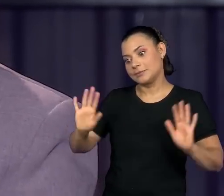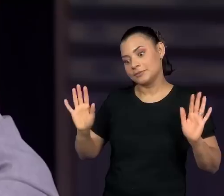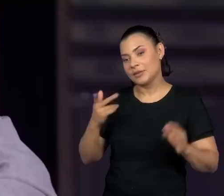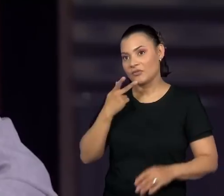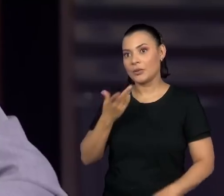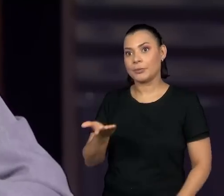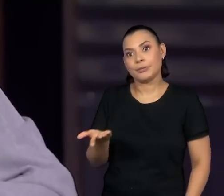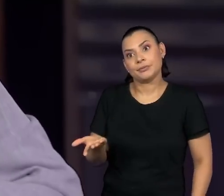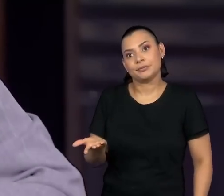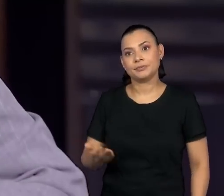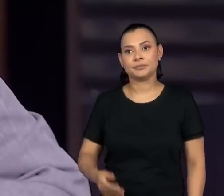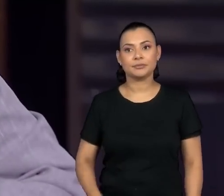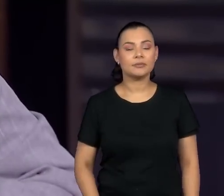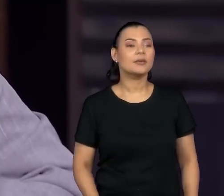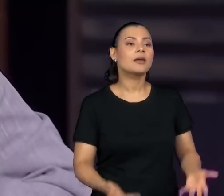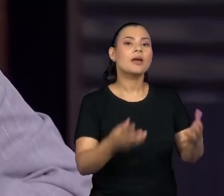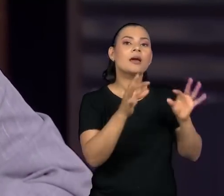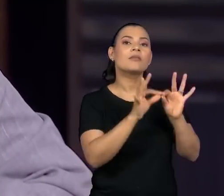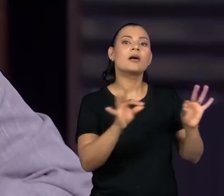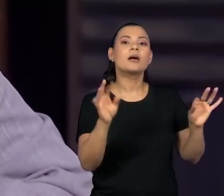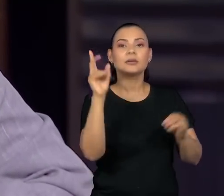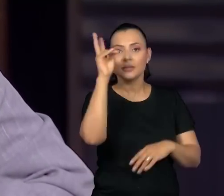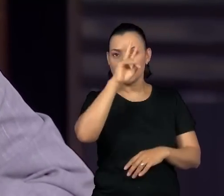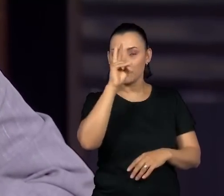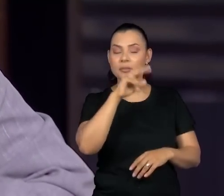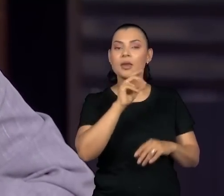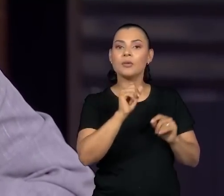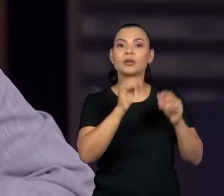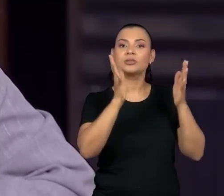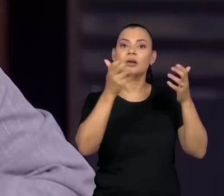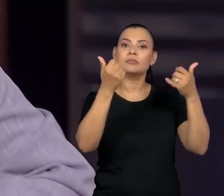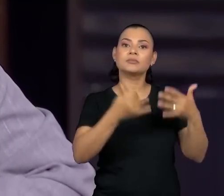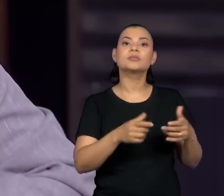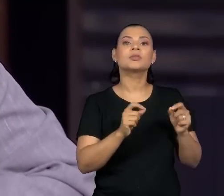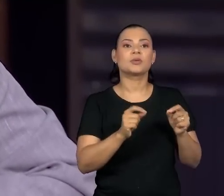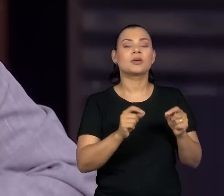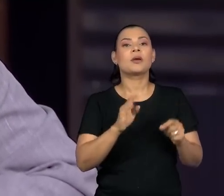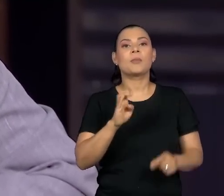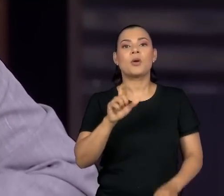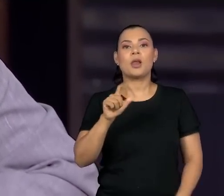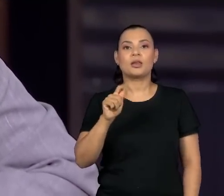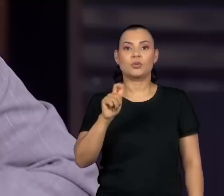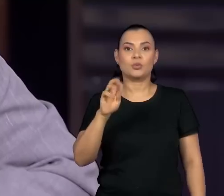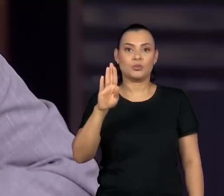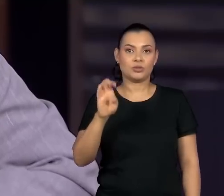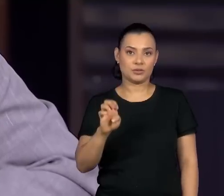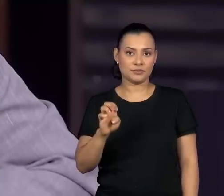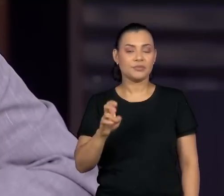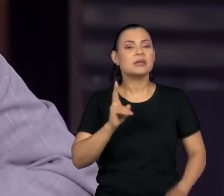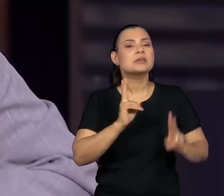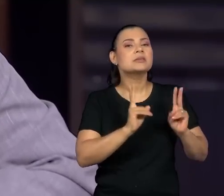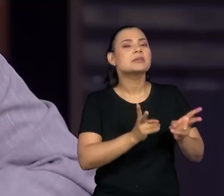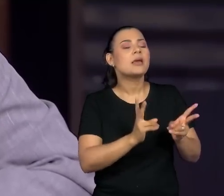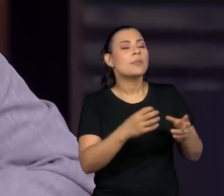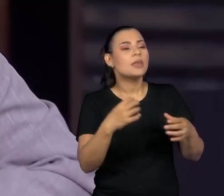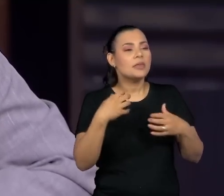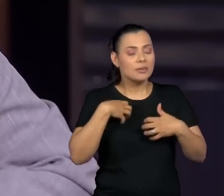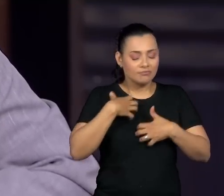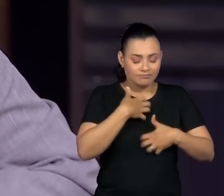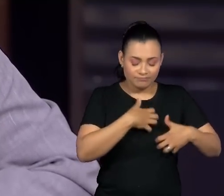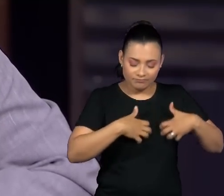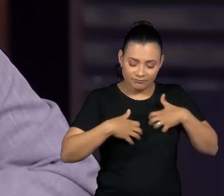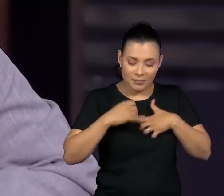Eu quero lembrar um verso do Bola de Meia, que eu já citei aqui, o Bola de Gude. Toda vez que a tristeza me